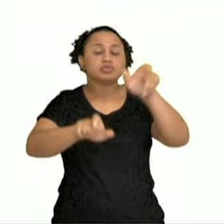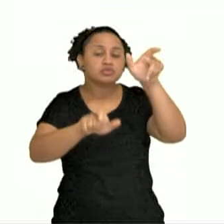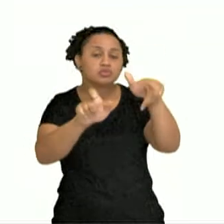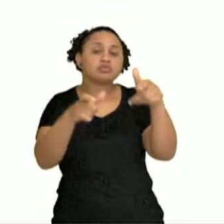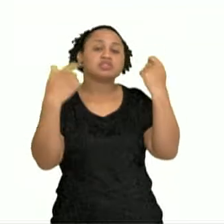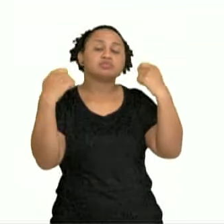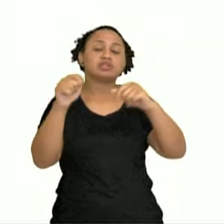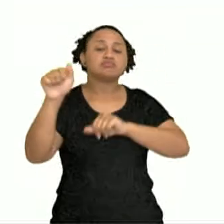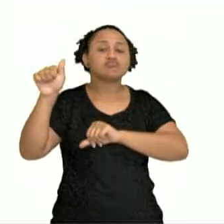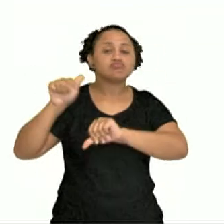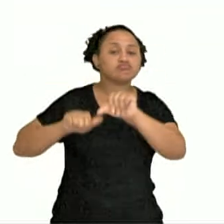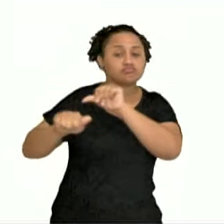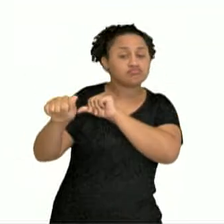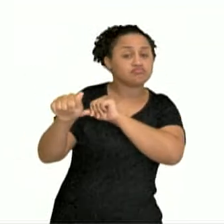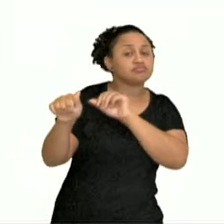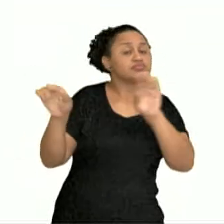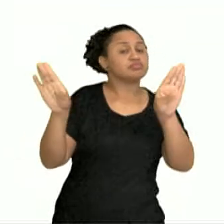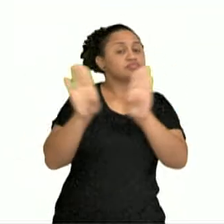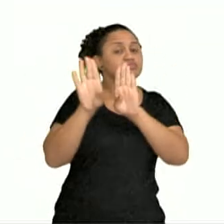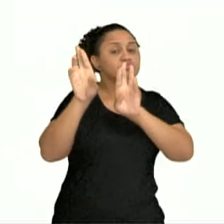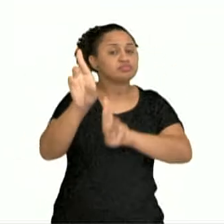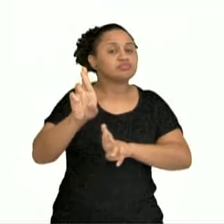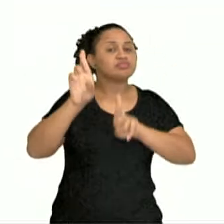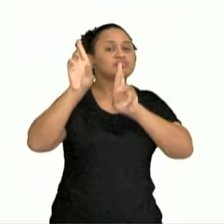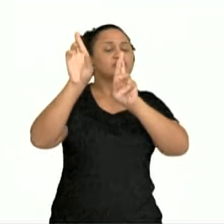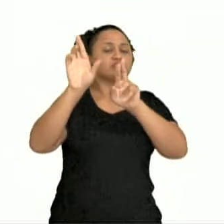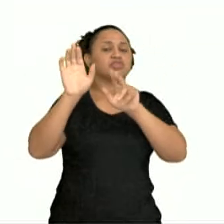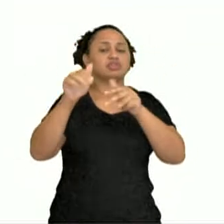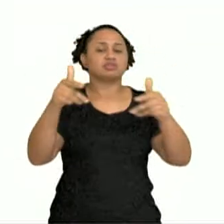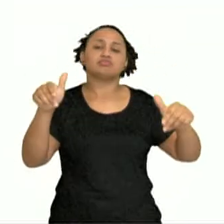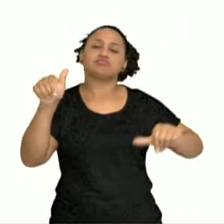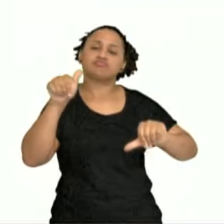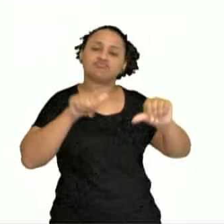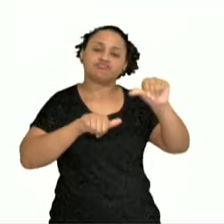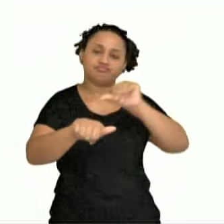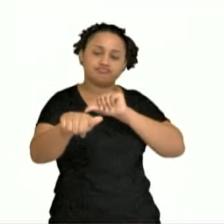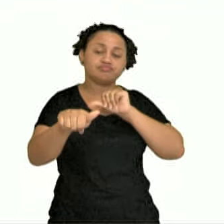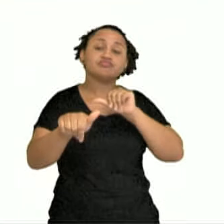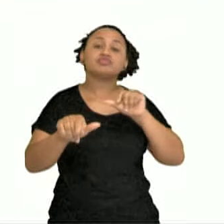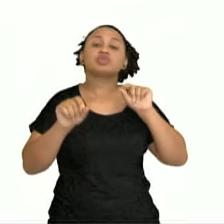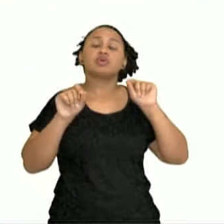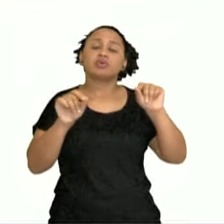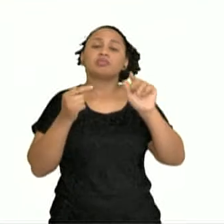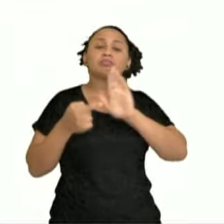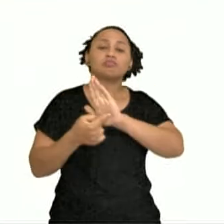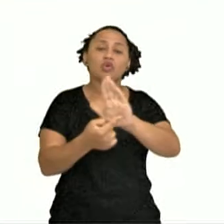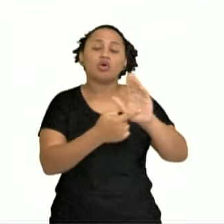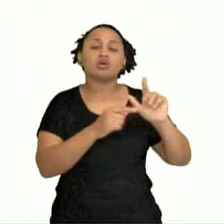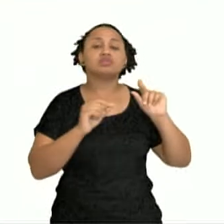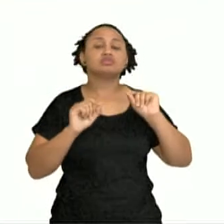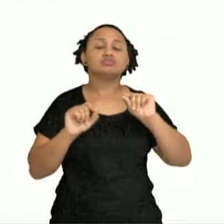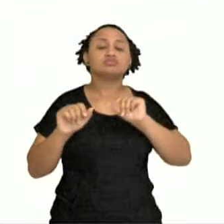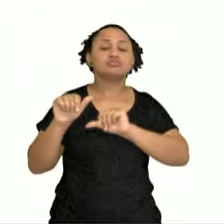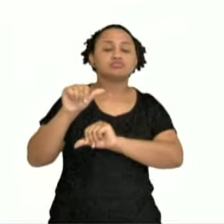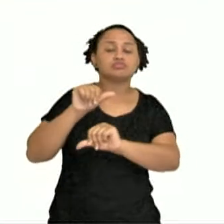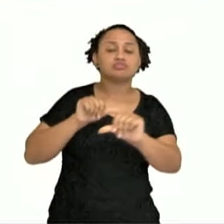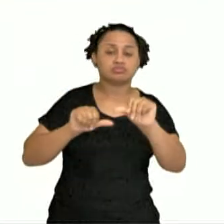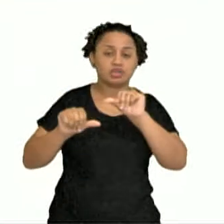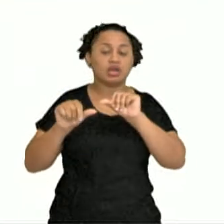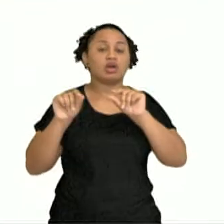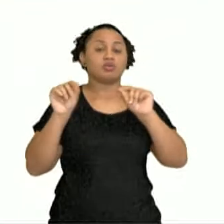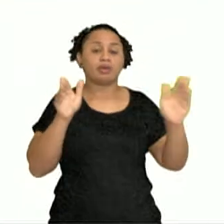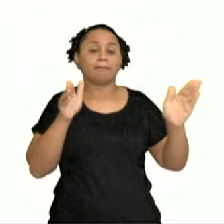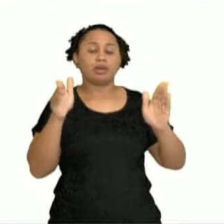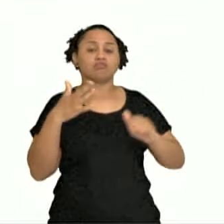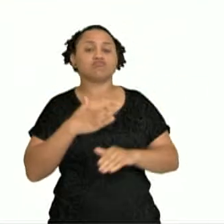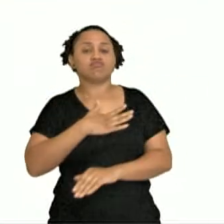mudança e também da esperança de coisas que se transformem, o que reflete a transição do regime